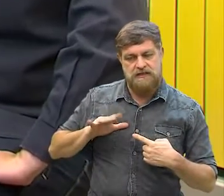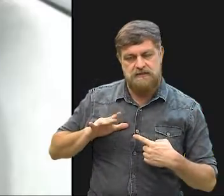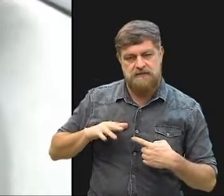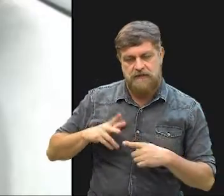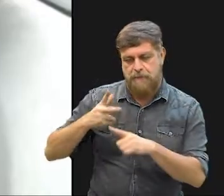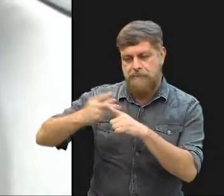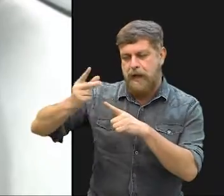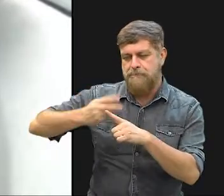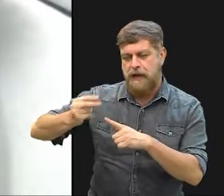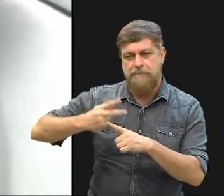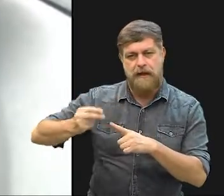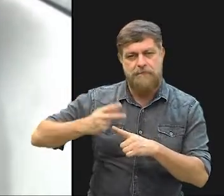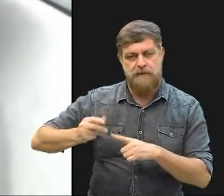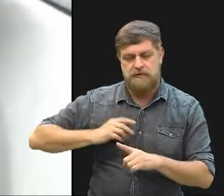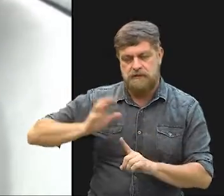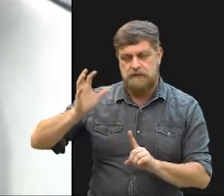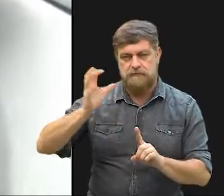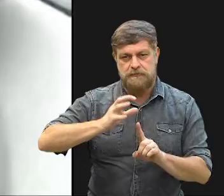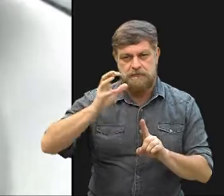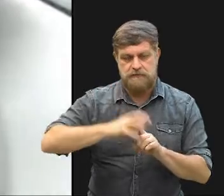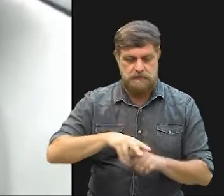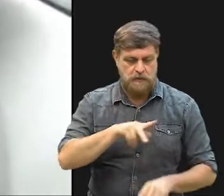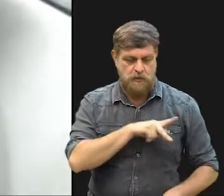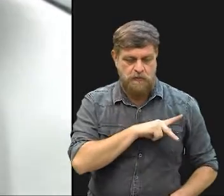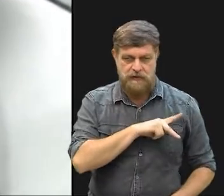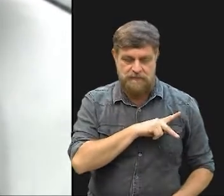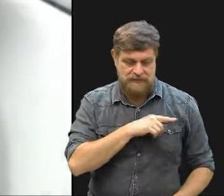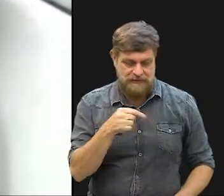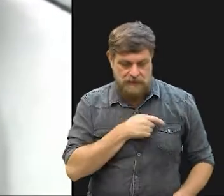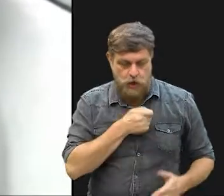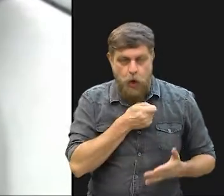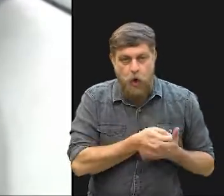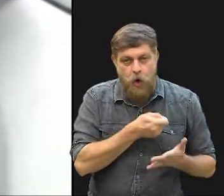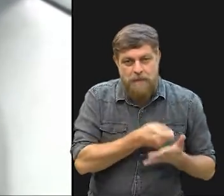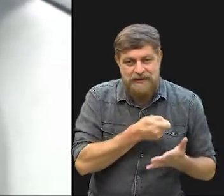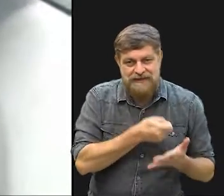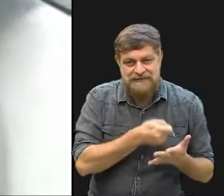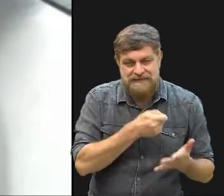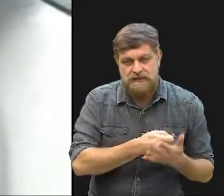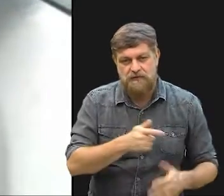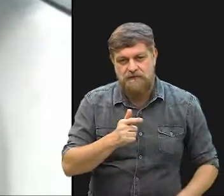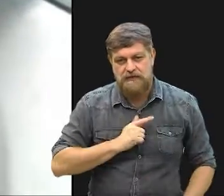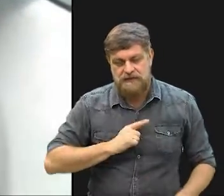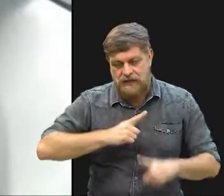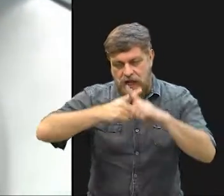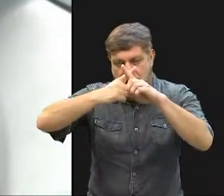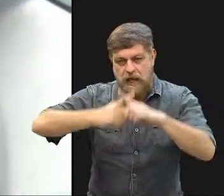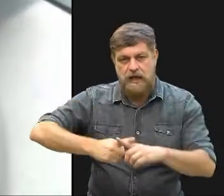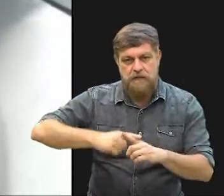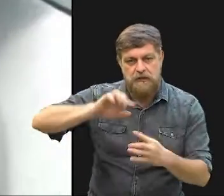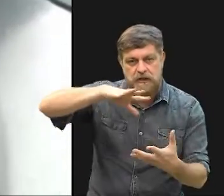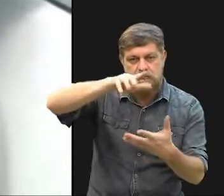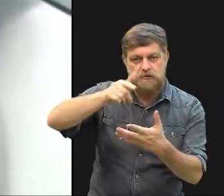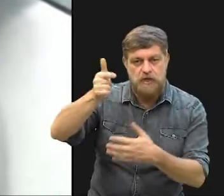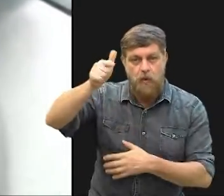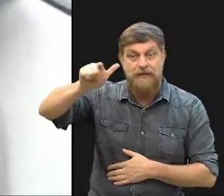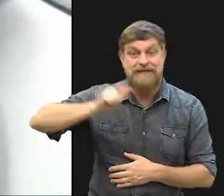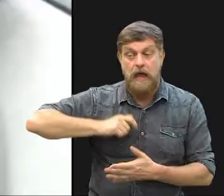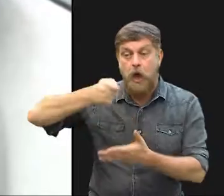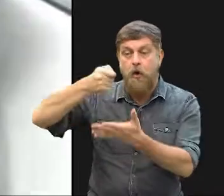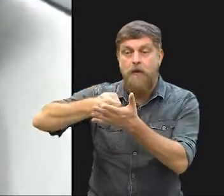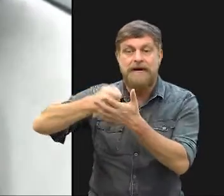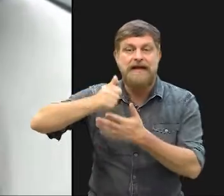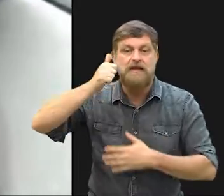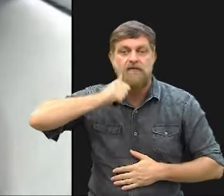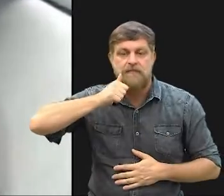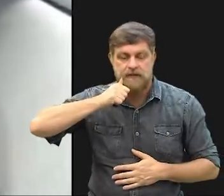tudo. E por pressão, o Palmeiras, por pressão e obrigatoriedade, pelo fato de jogar torneios internacionais e ser obrigado a ter futebol feminino,